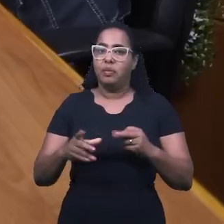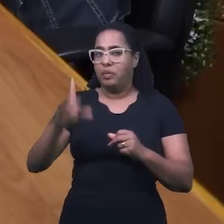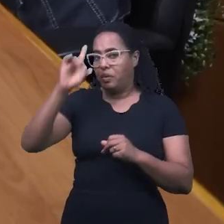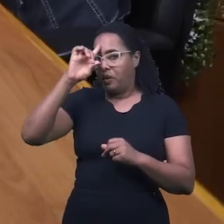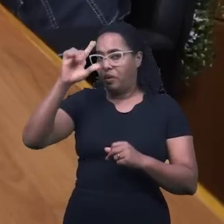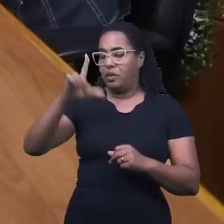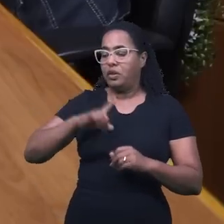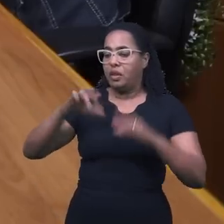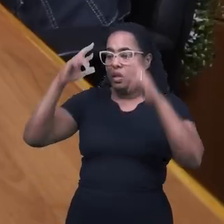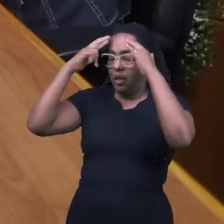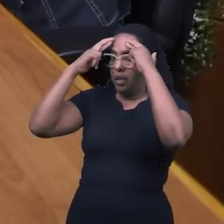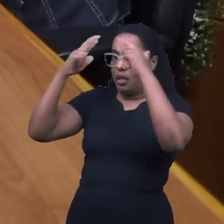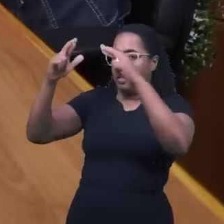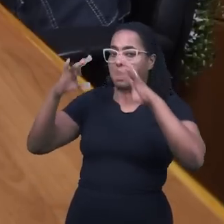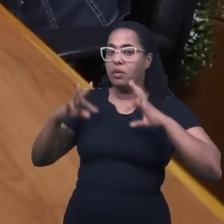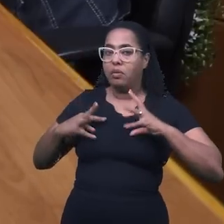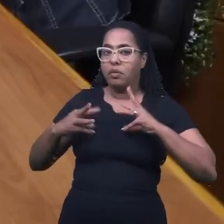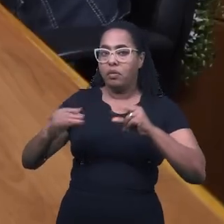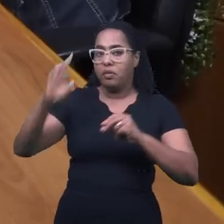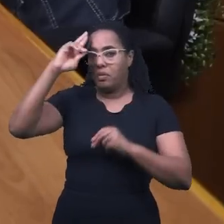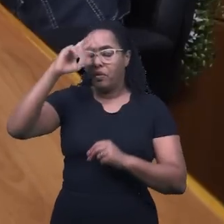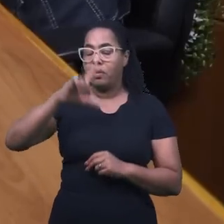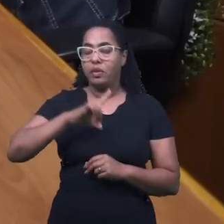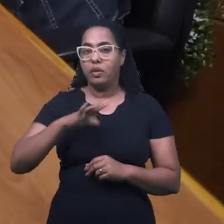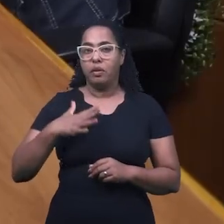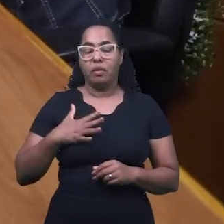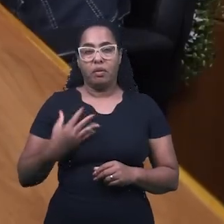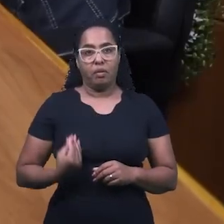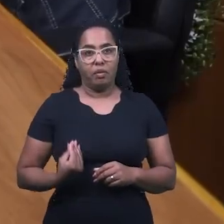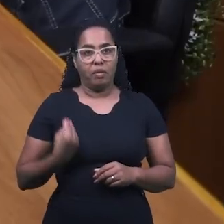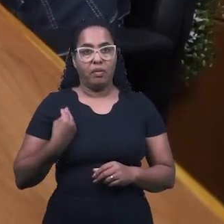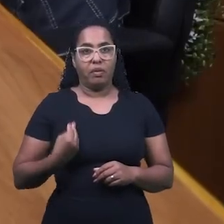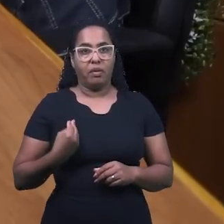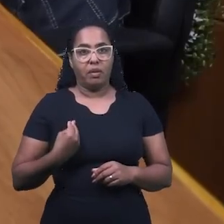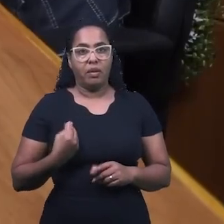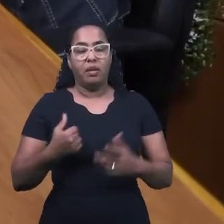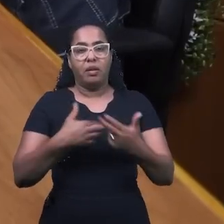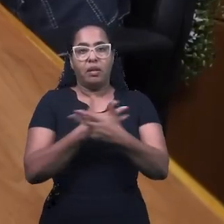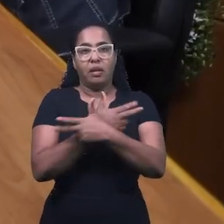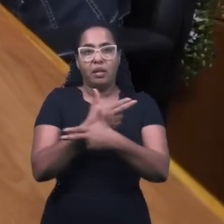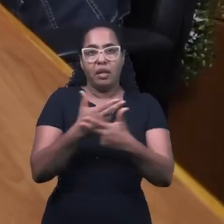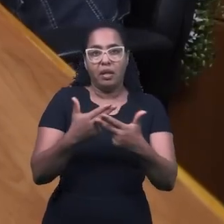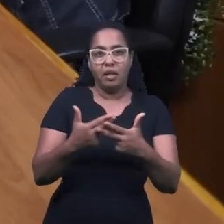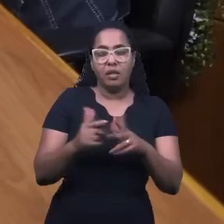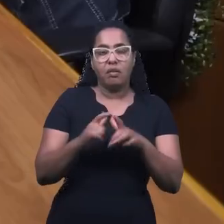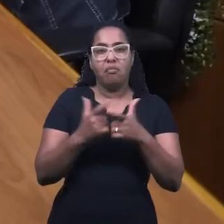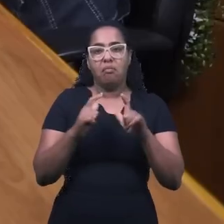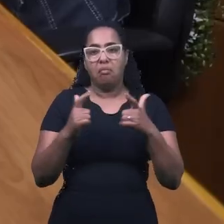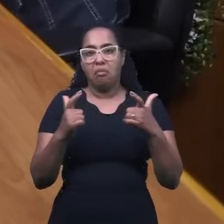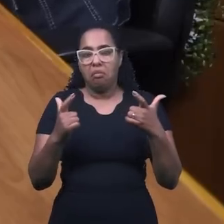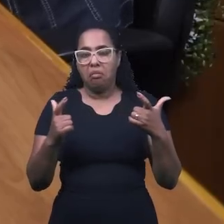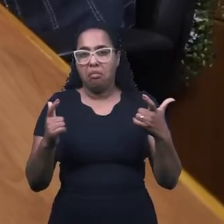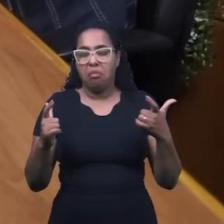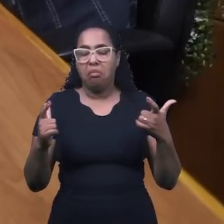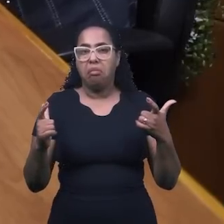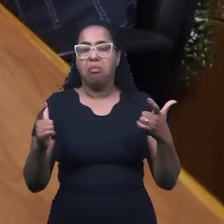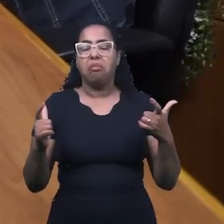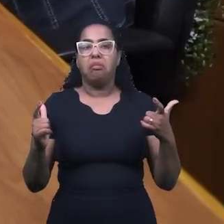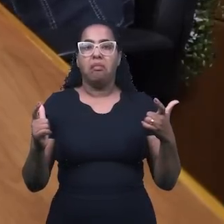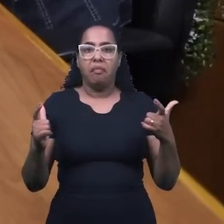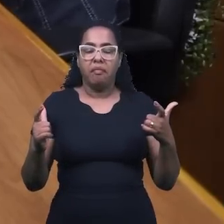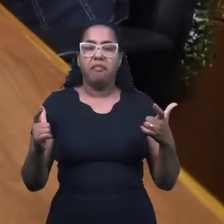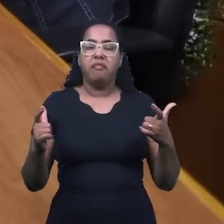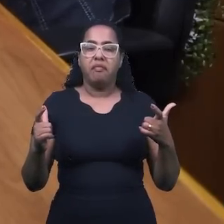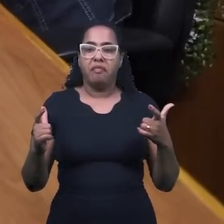para mim e respeitando tudo aquilo que o Senhor tinha para minha vida, né? E as coisas foram crescendo.